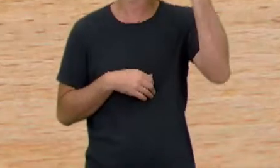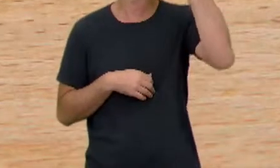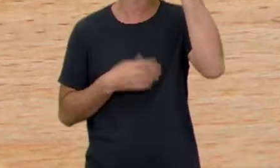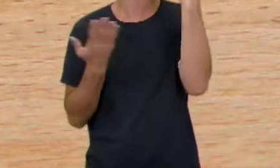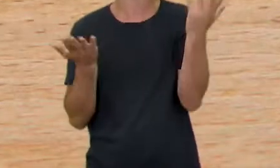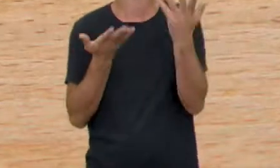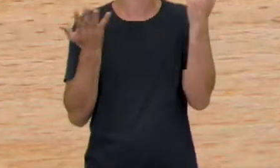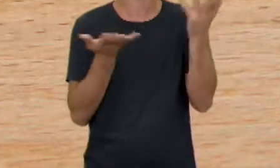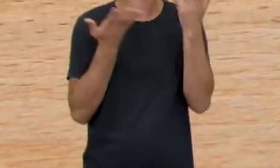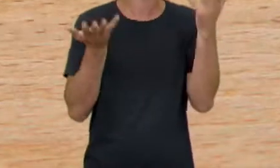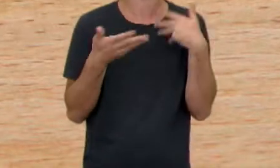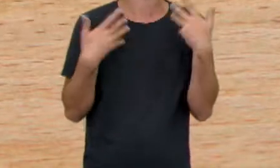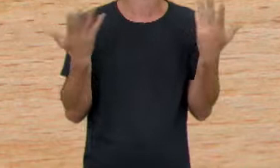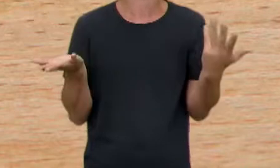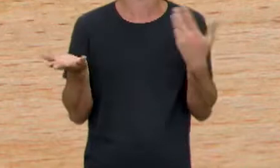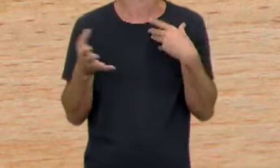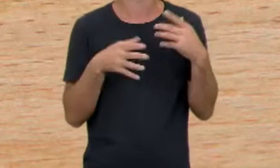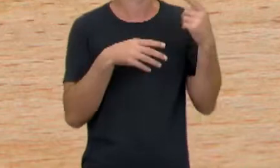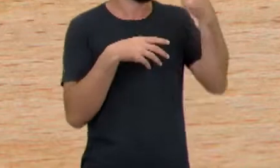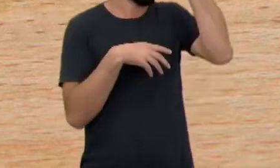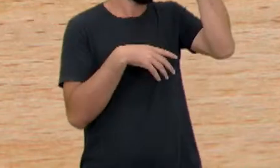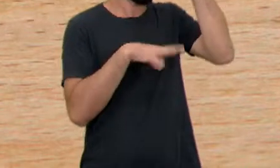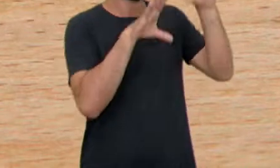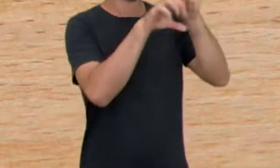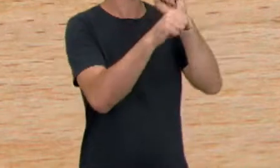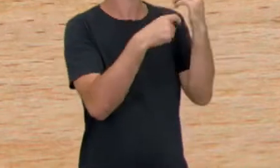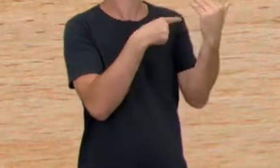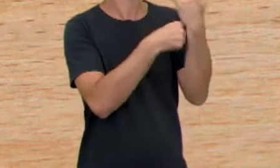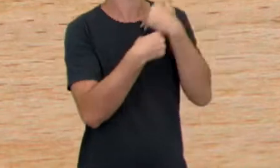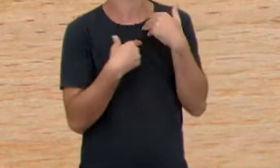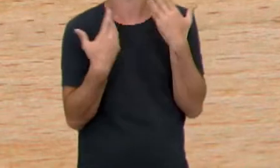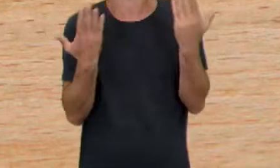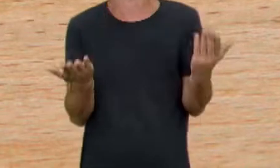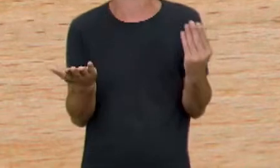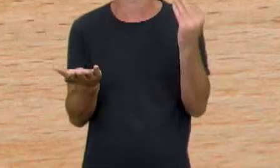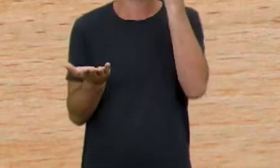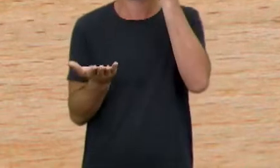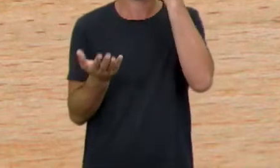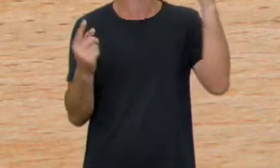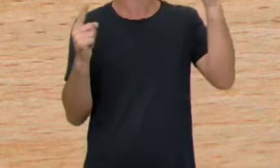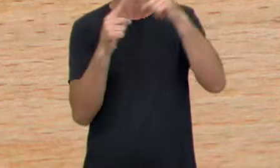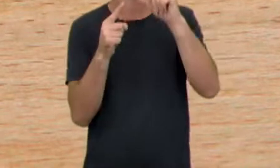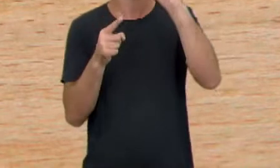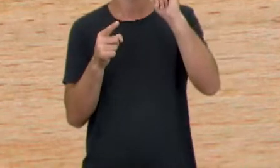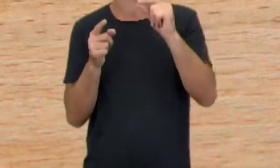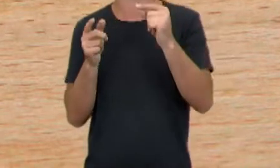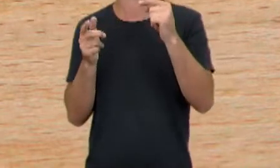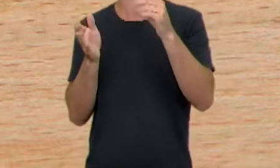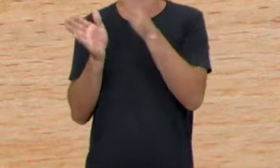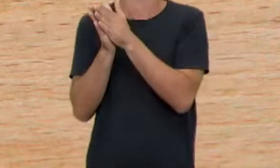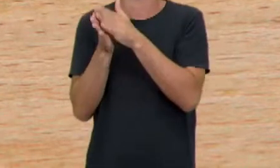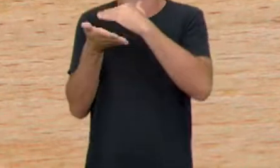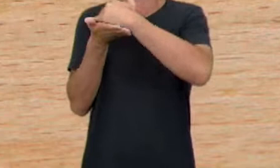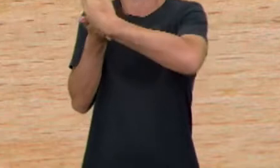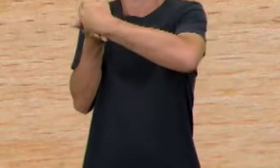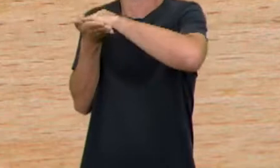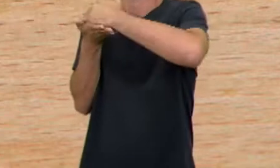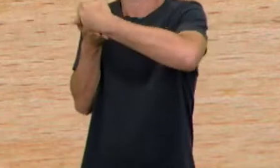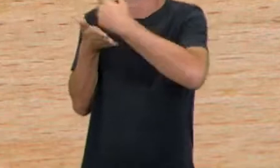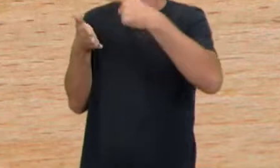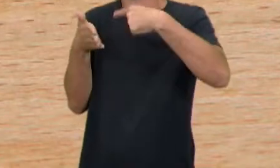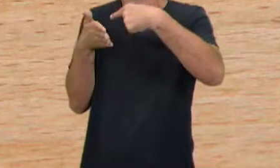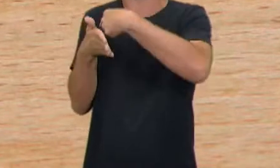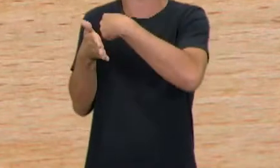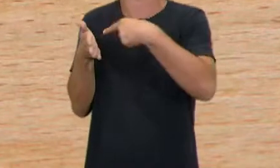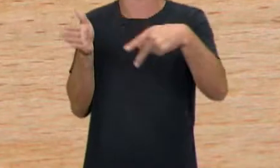formação de publicidade, eu decidi fazer um calendário, porque um calendário é uma mídia que é um produto, um calendário físico de